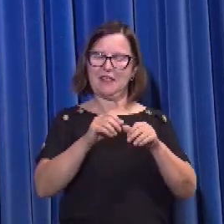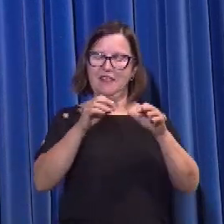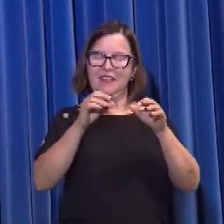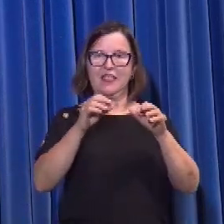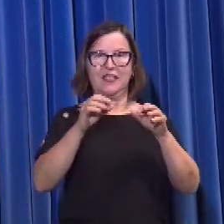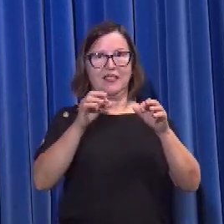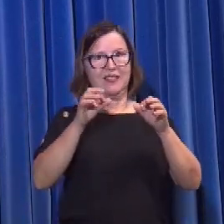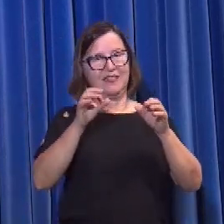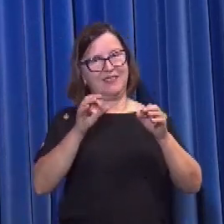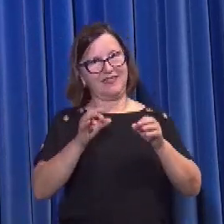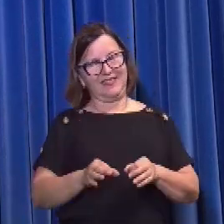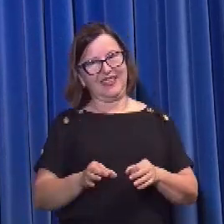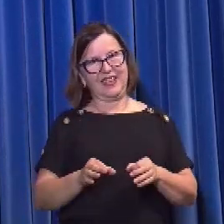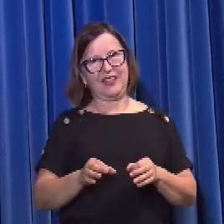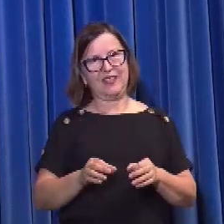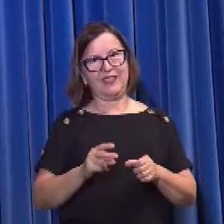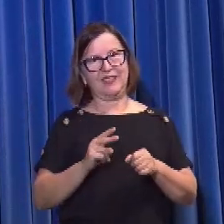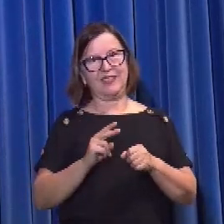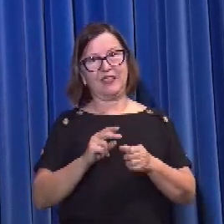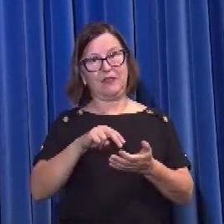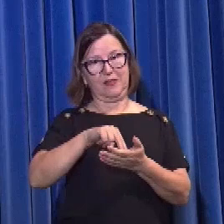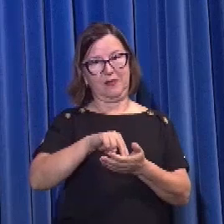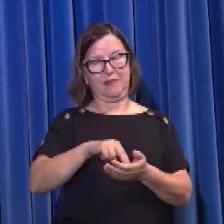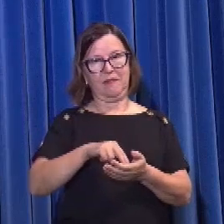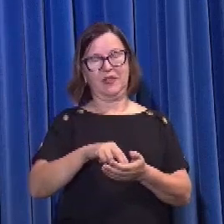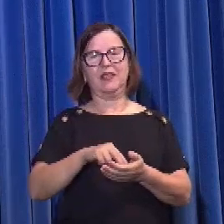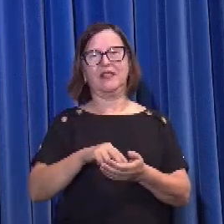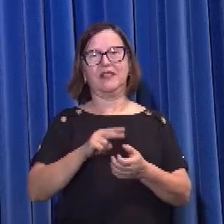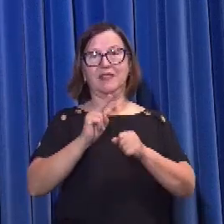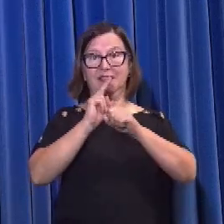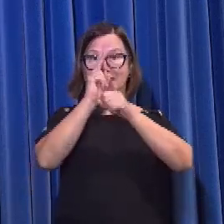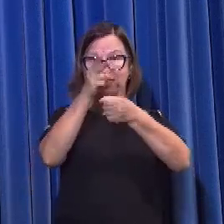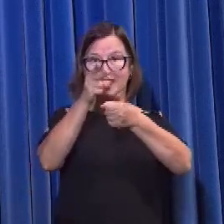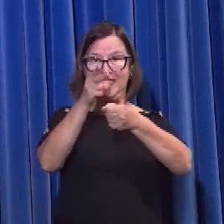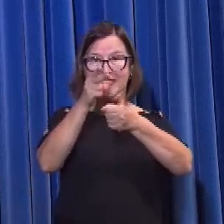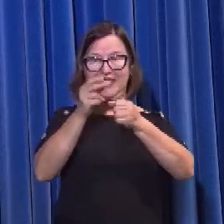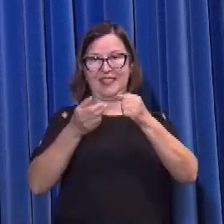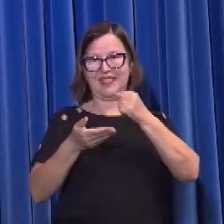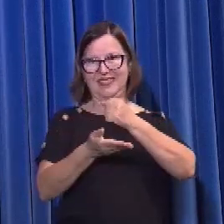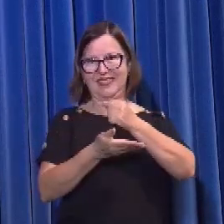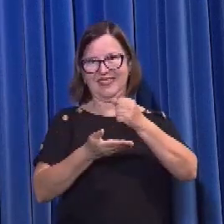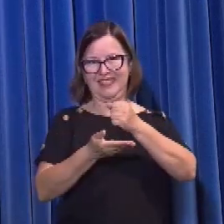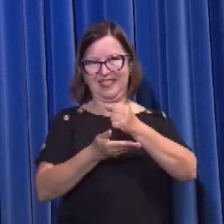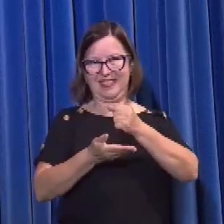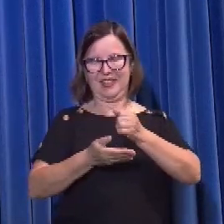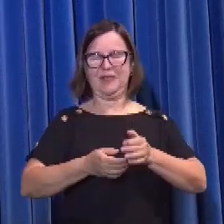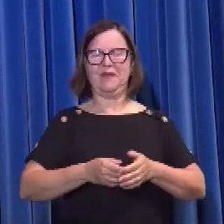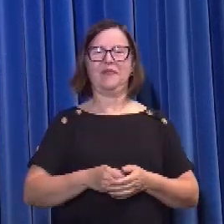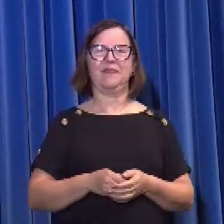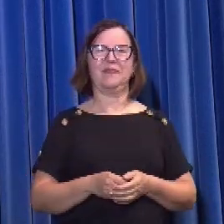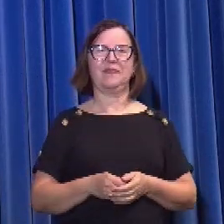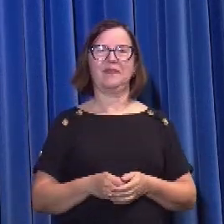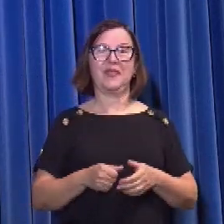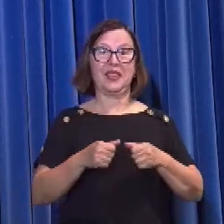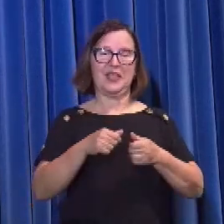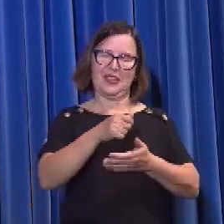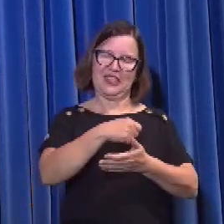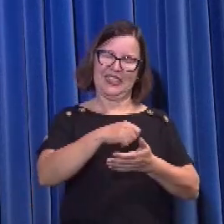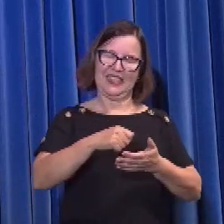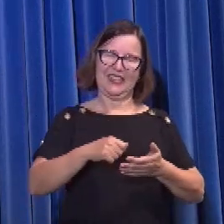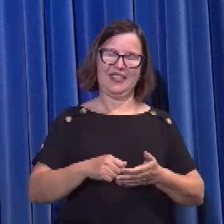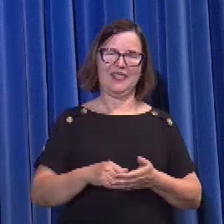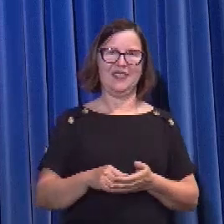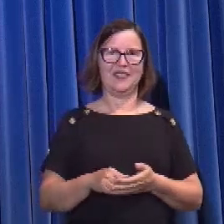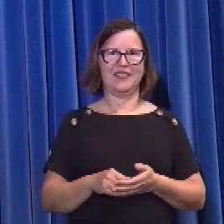firmar, fortificar e fundamentar. É isso que está escrito aqui no texto. Ele não